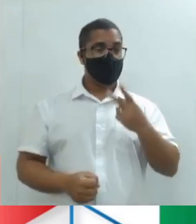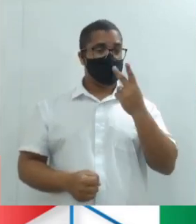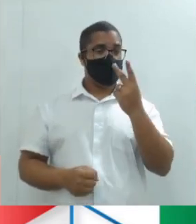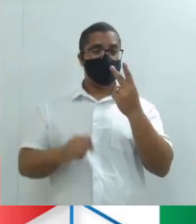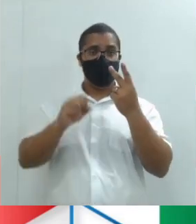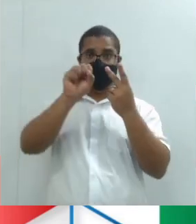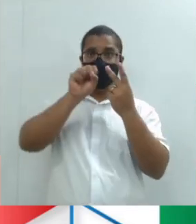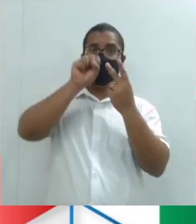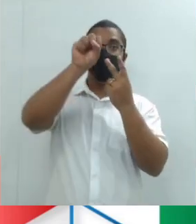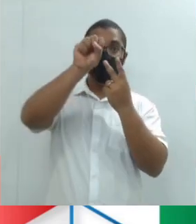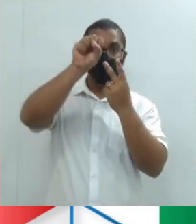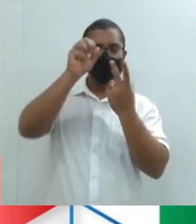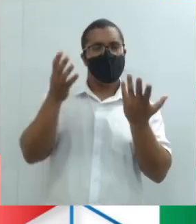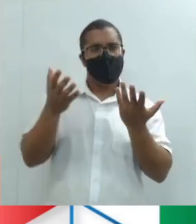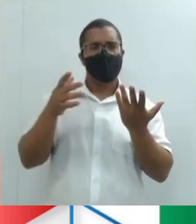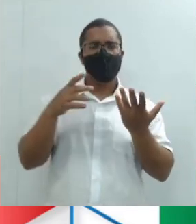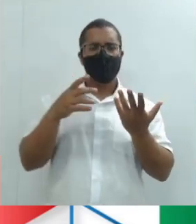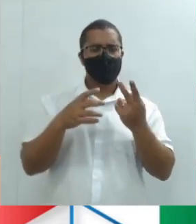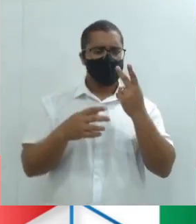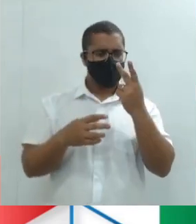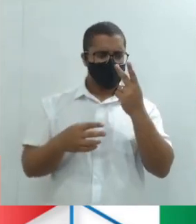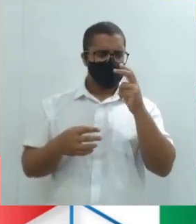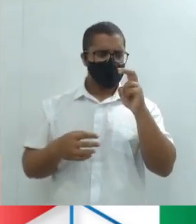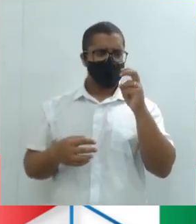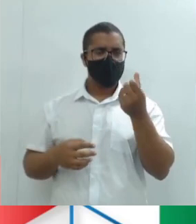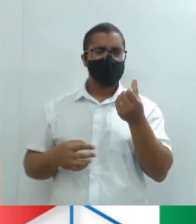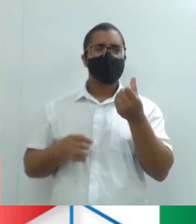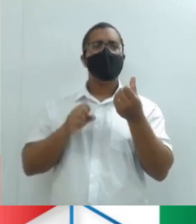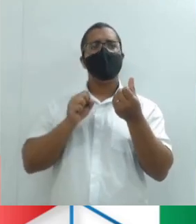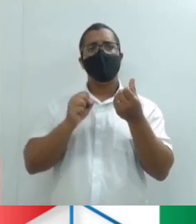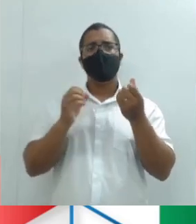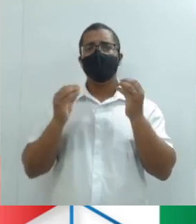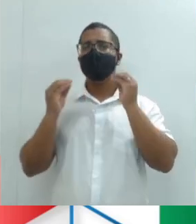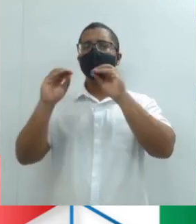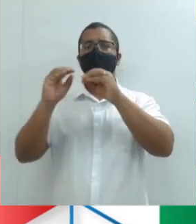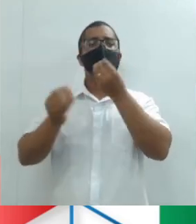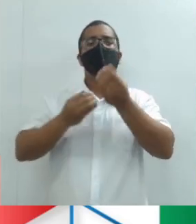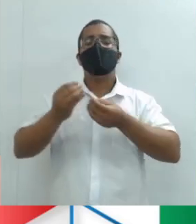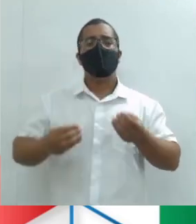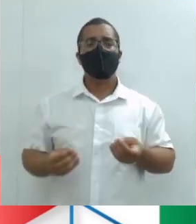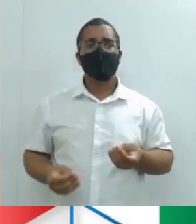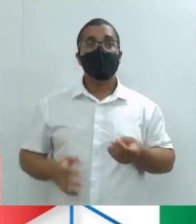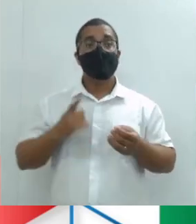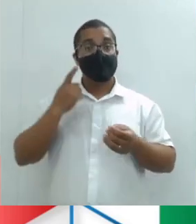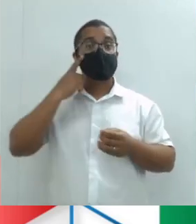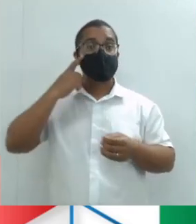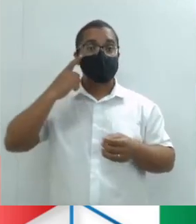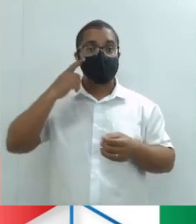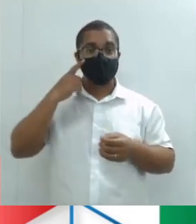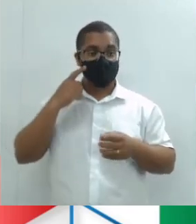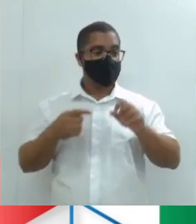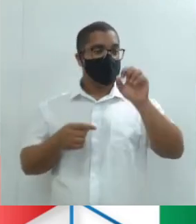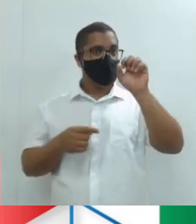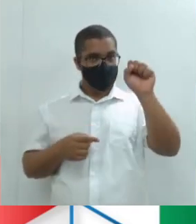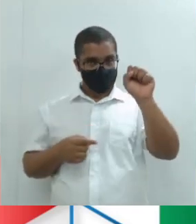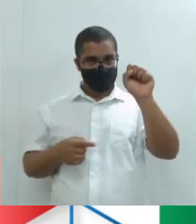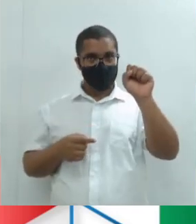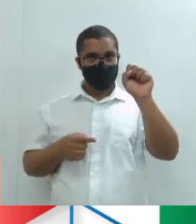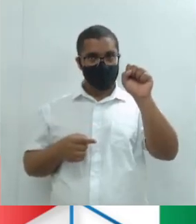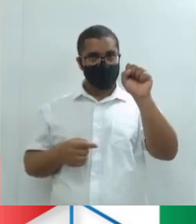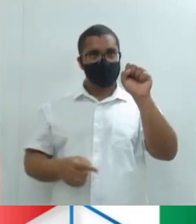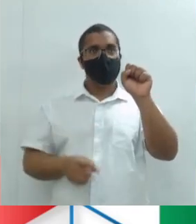a 8. Então, 256 pode ser expresso dessa seguinte forma. Ele tem 8 fatores